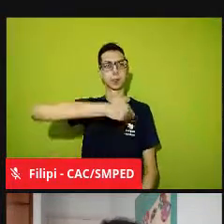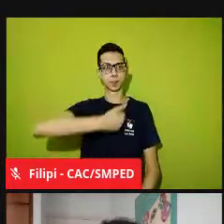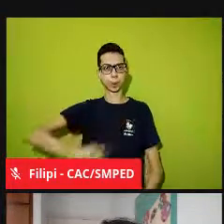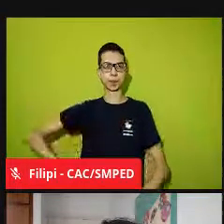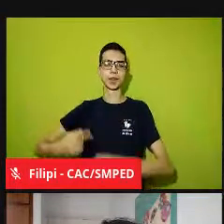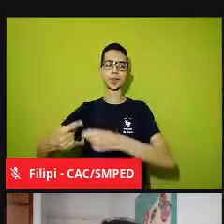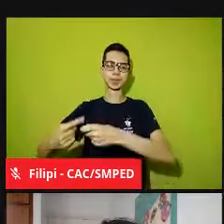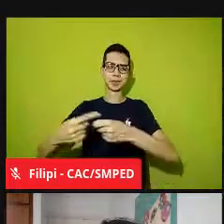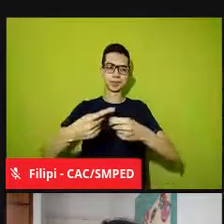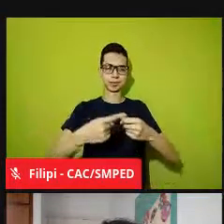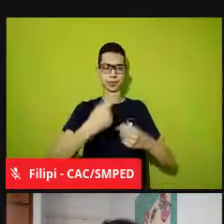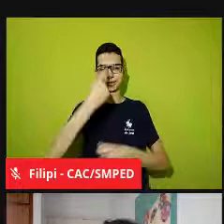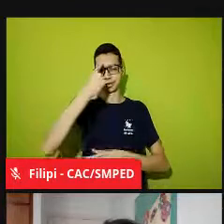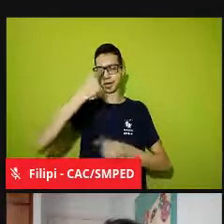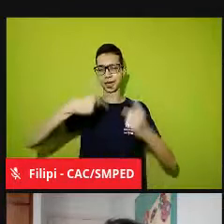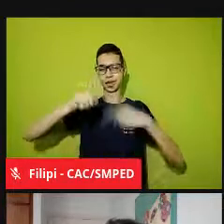E